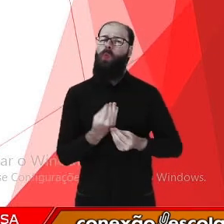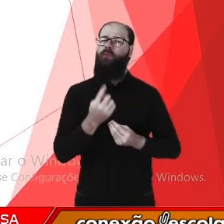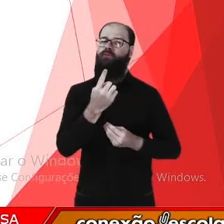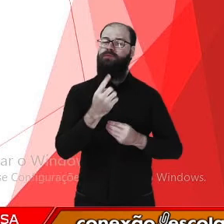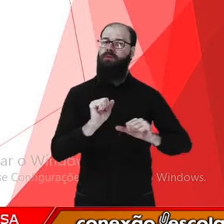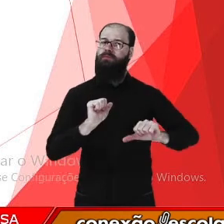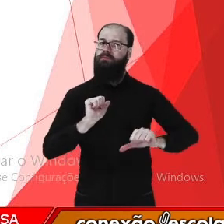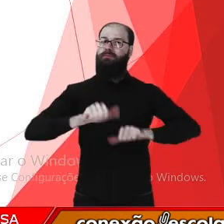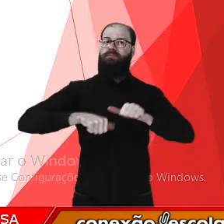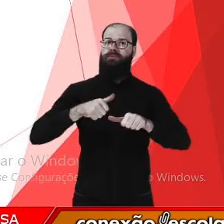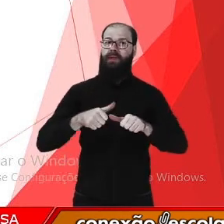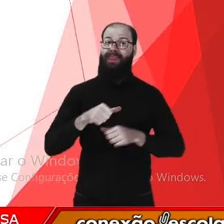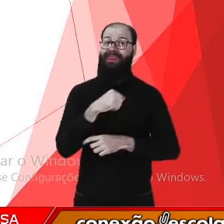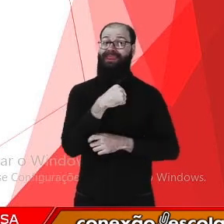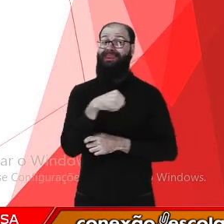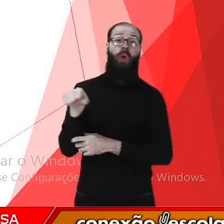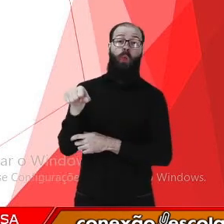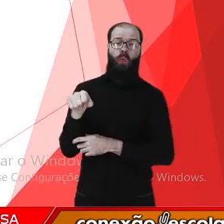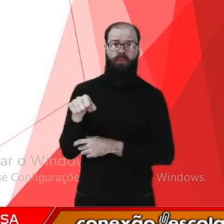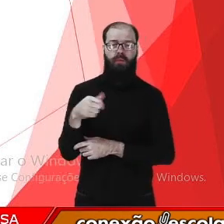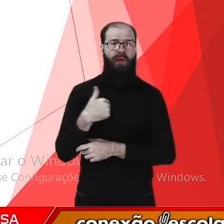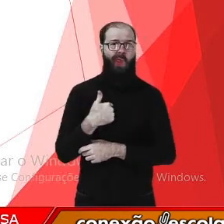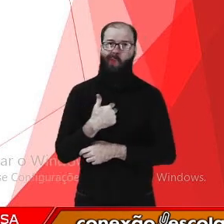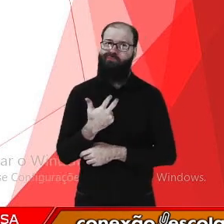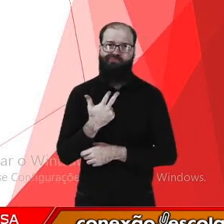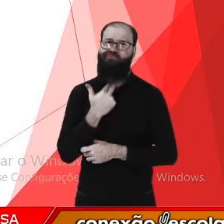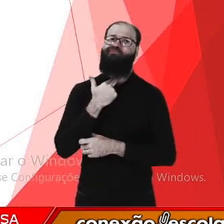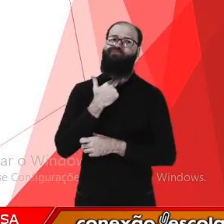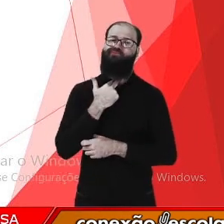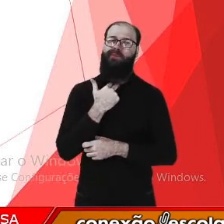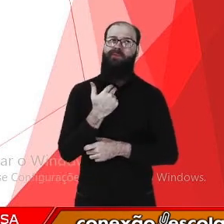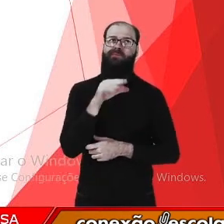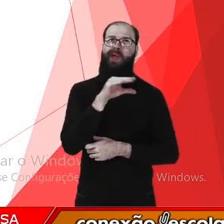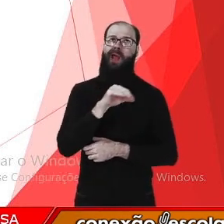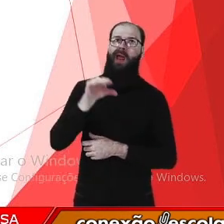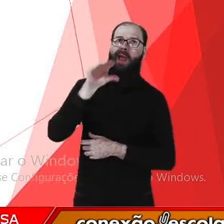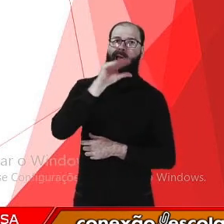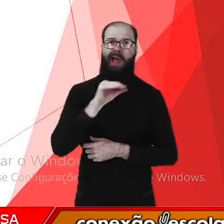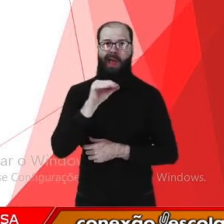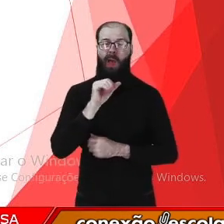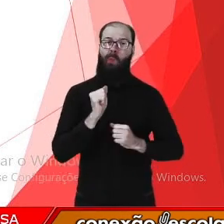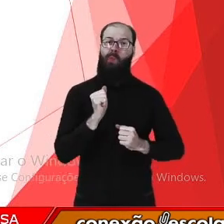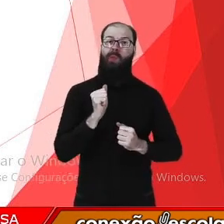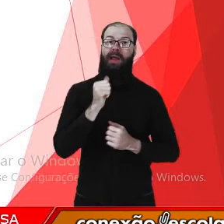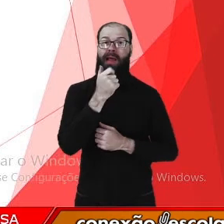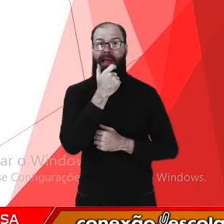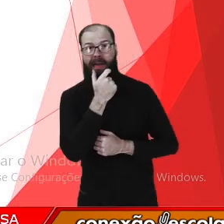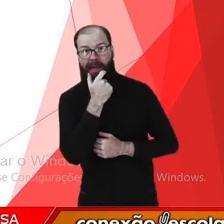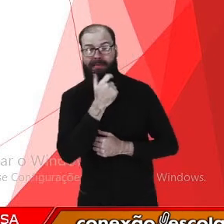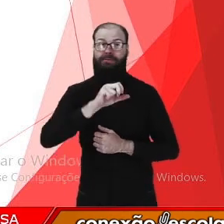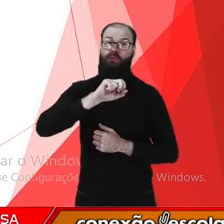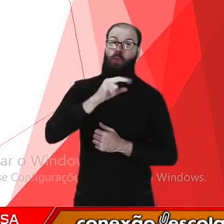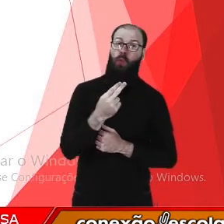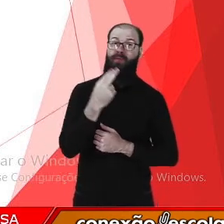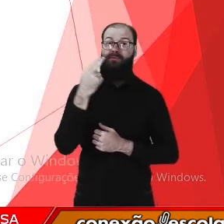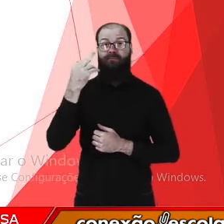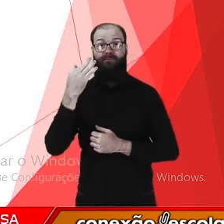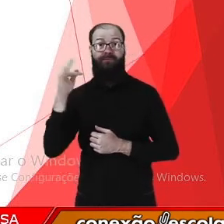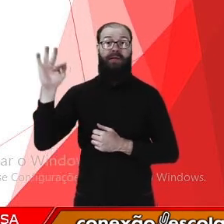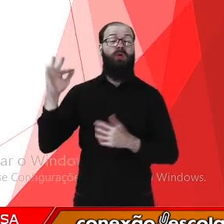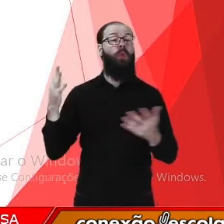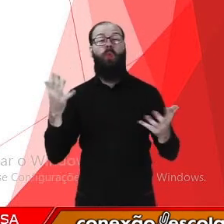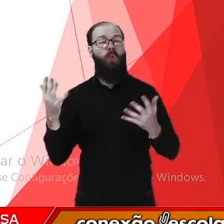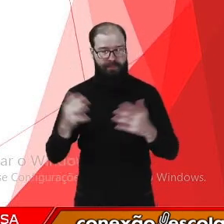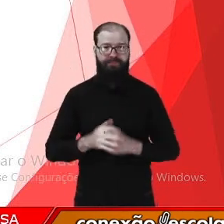frase na negação? Eu não posso falar francês e inglês, por exemplo. Na frase